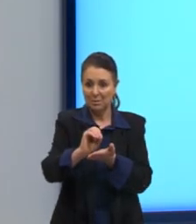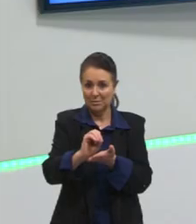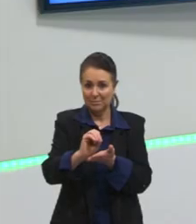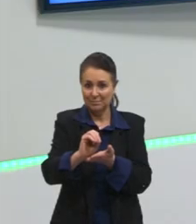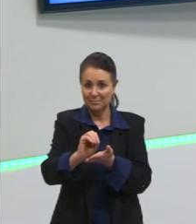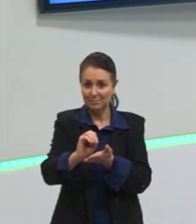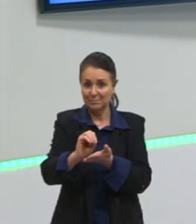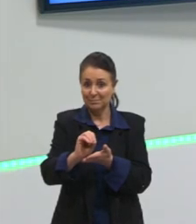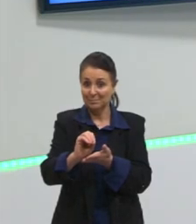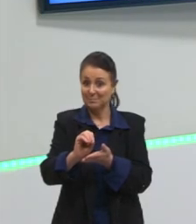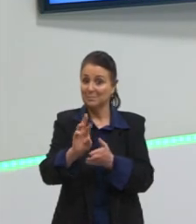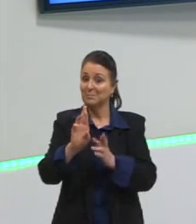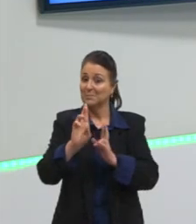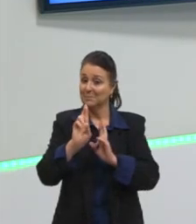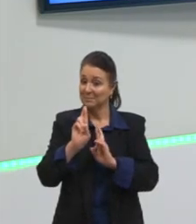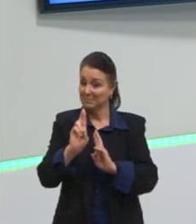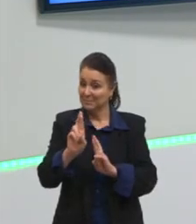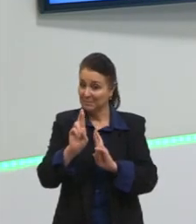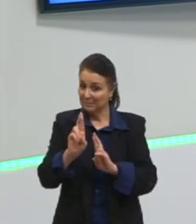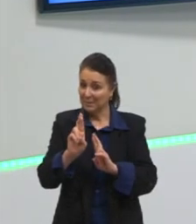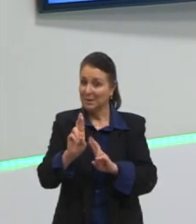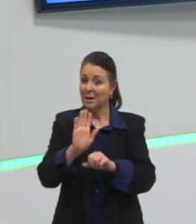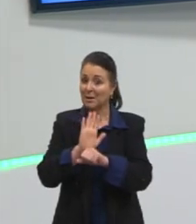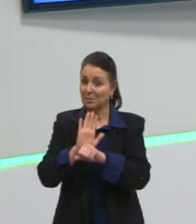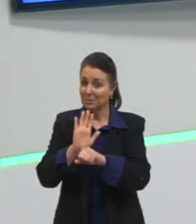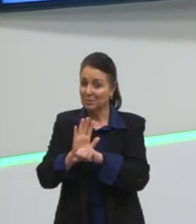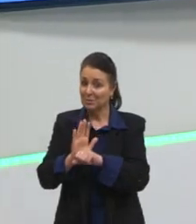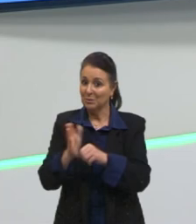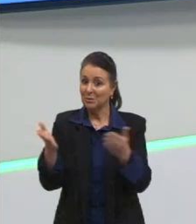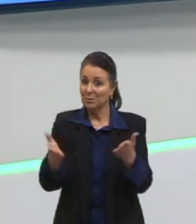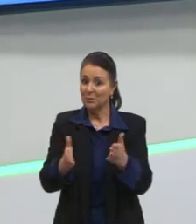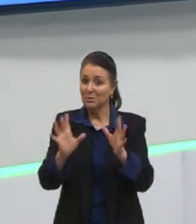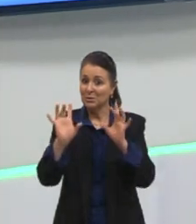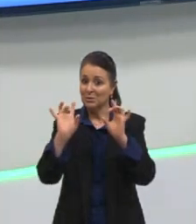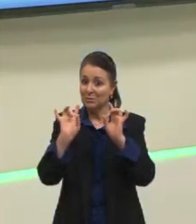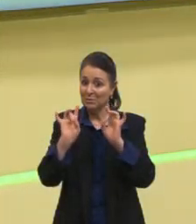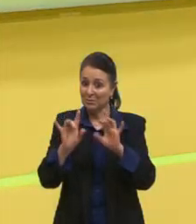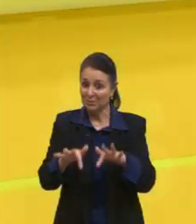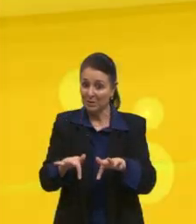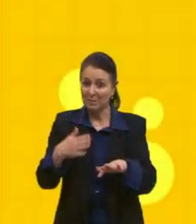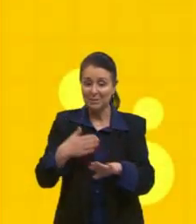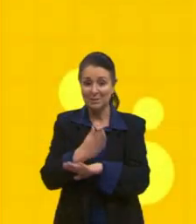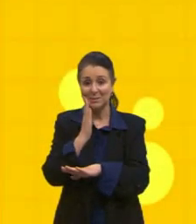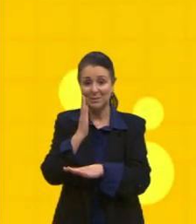eu espero que tenha ajudado vocês por hoje era isso e partiu passar